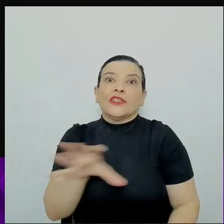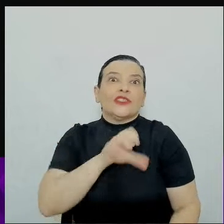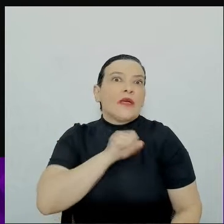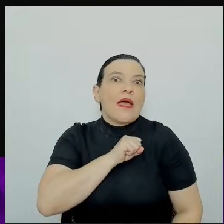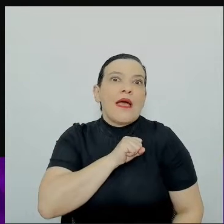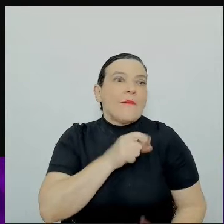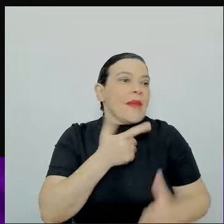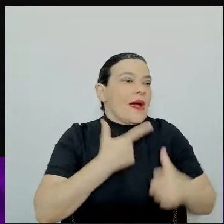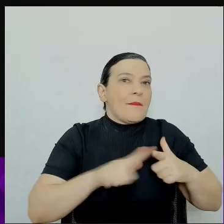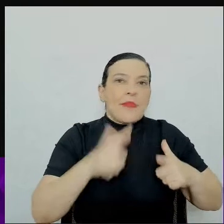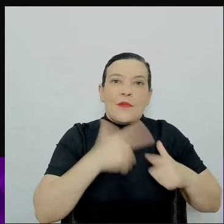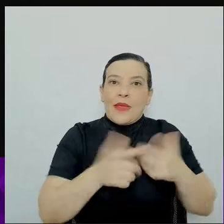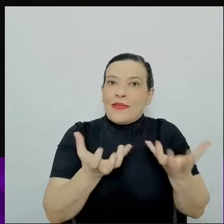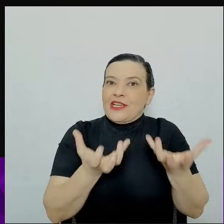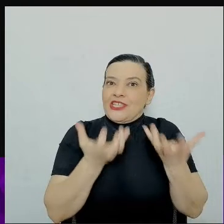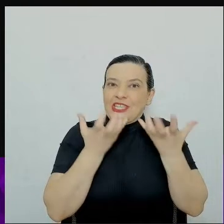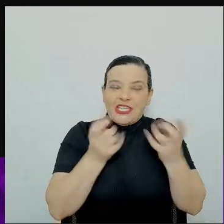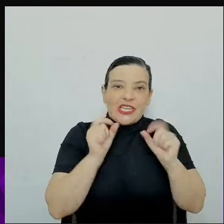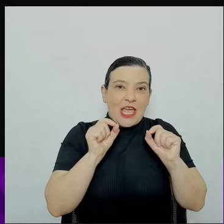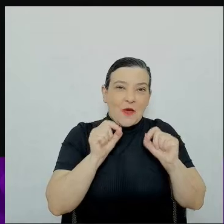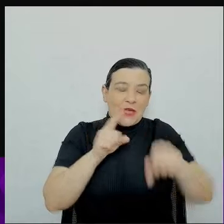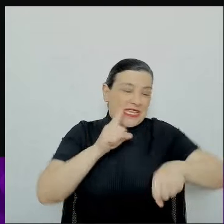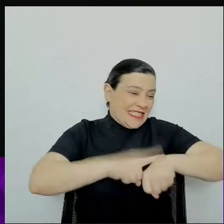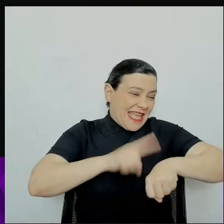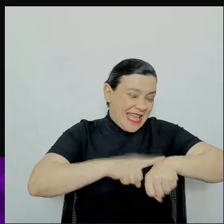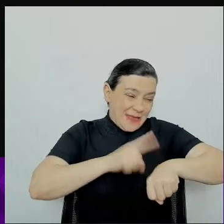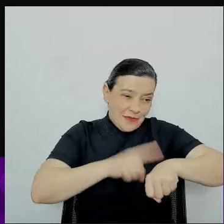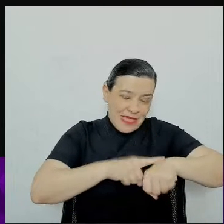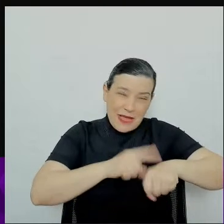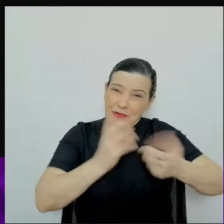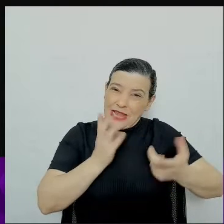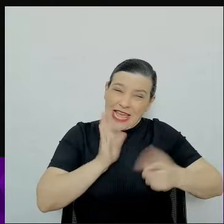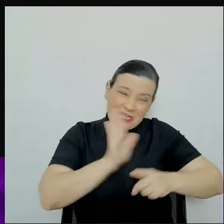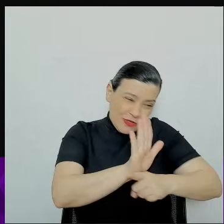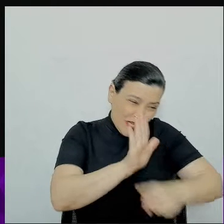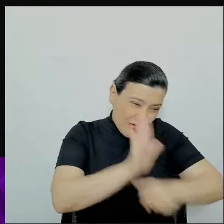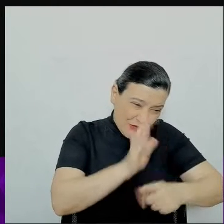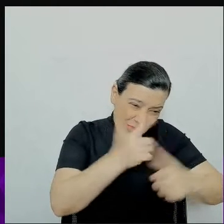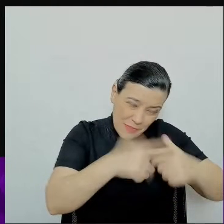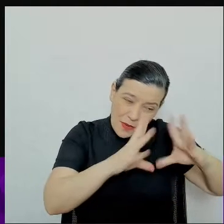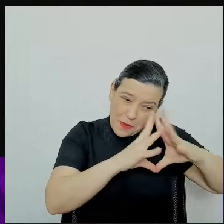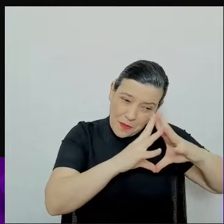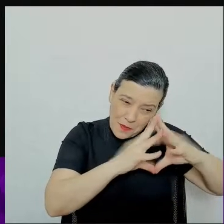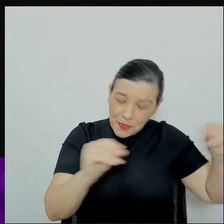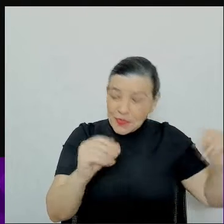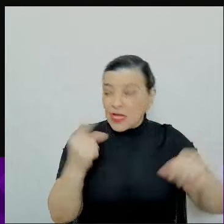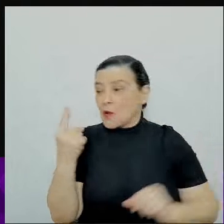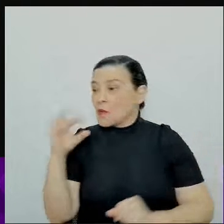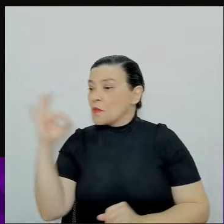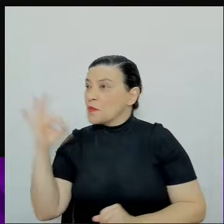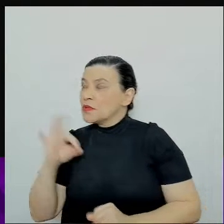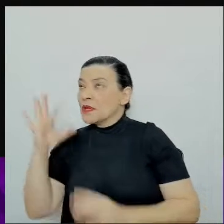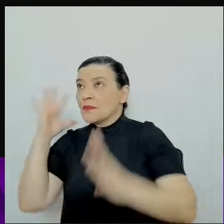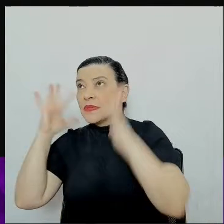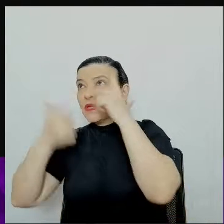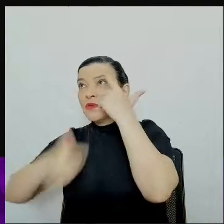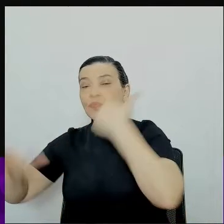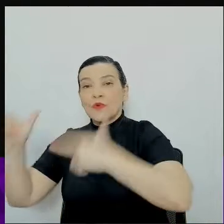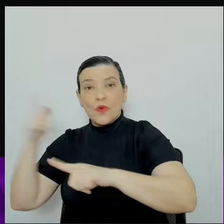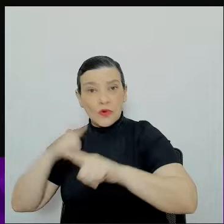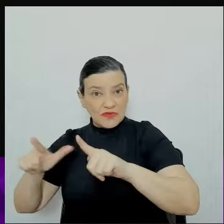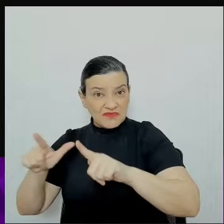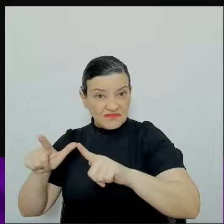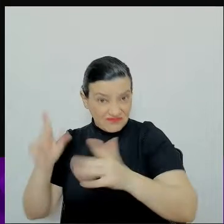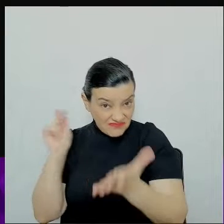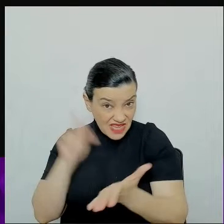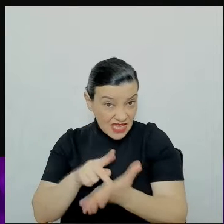passar 99% do nosso tempo resolvendo problemas e 1% do tempo pensando em solução. Se for sobre isso, gente, a